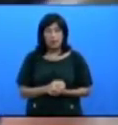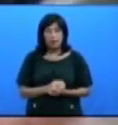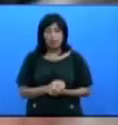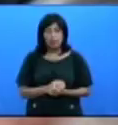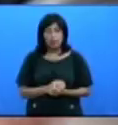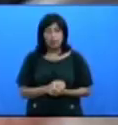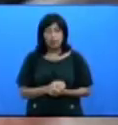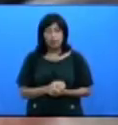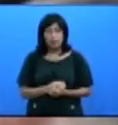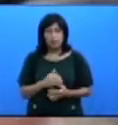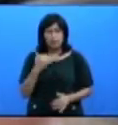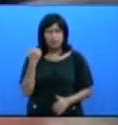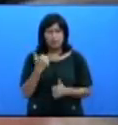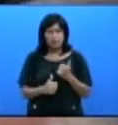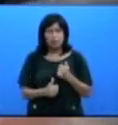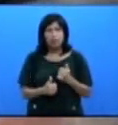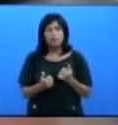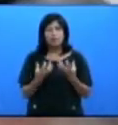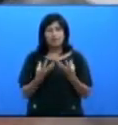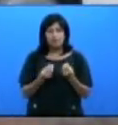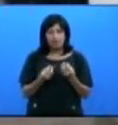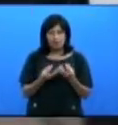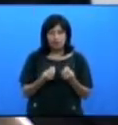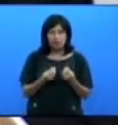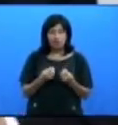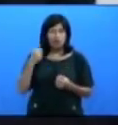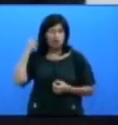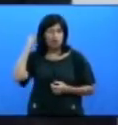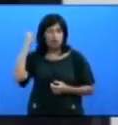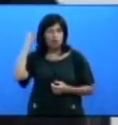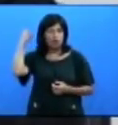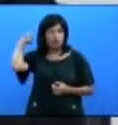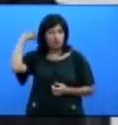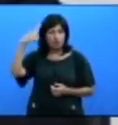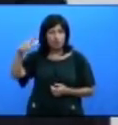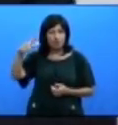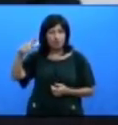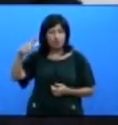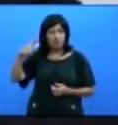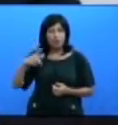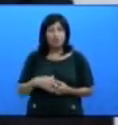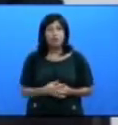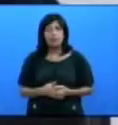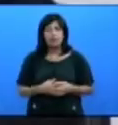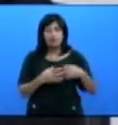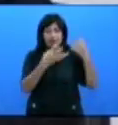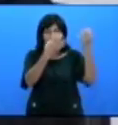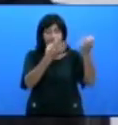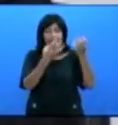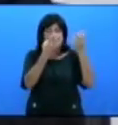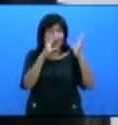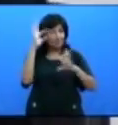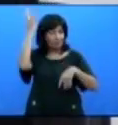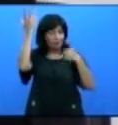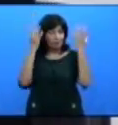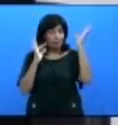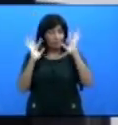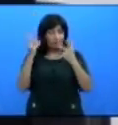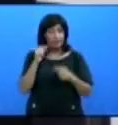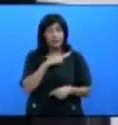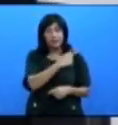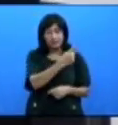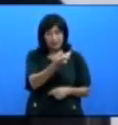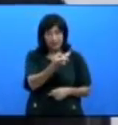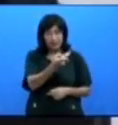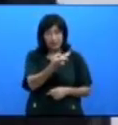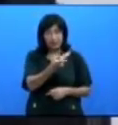de São Bernardo do Campo. Trovão, é com muita honra que esta casa homenageia a tua pessoa, fique de pé para quem